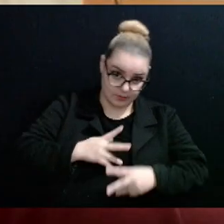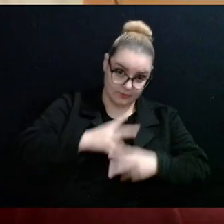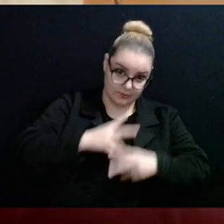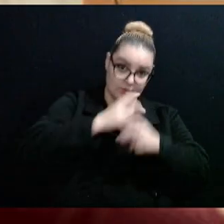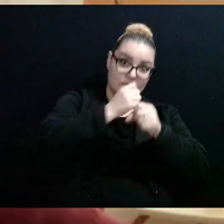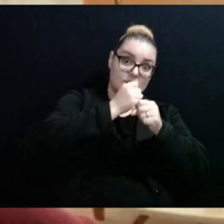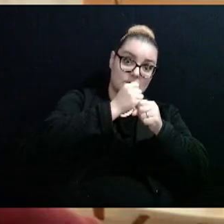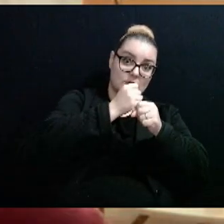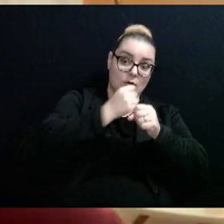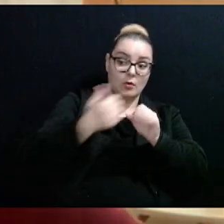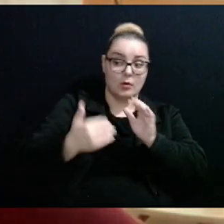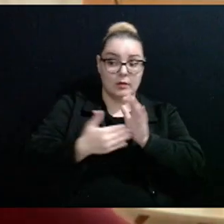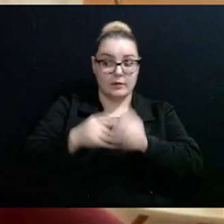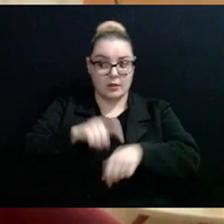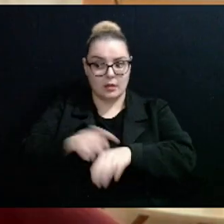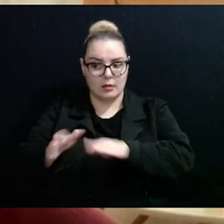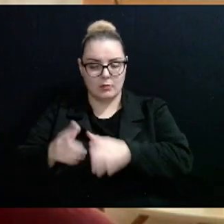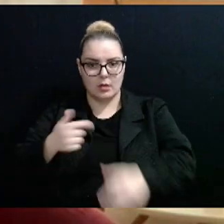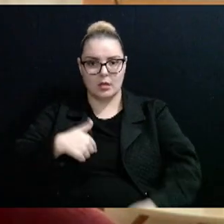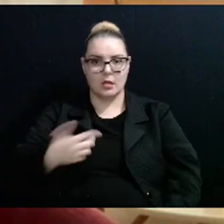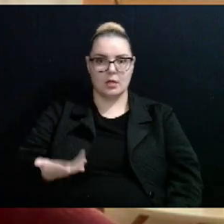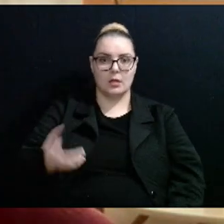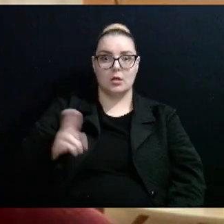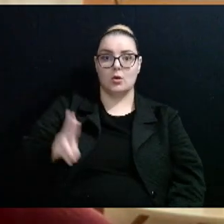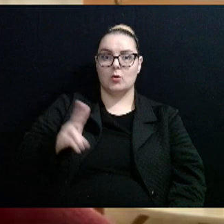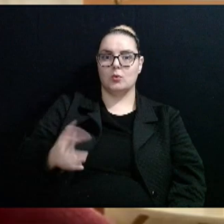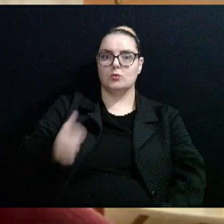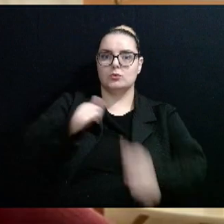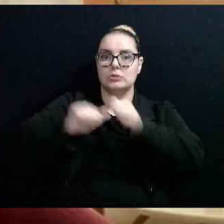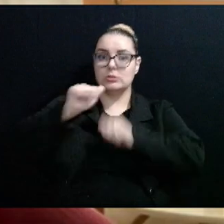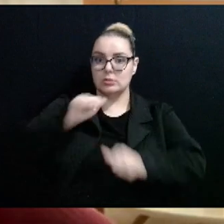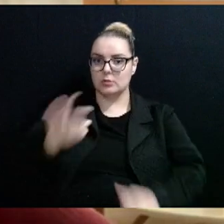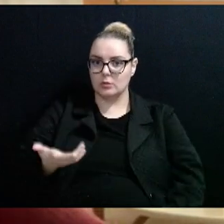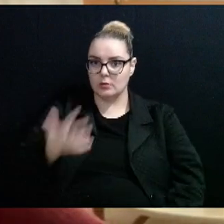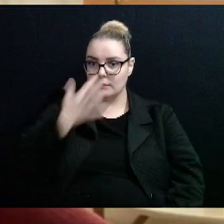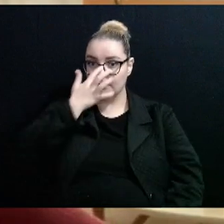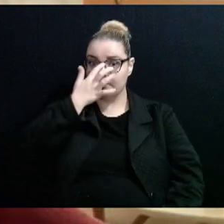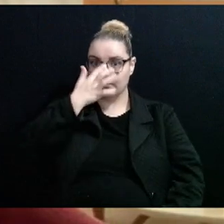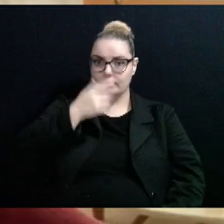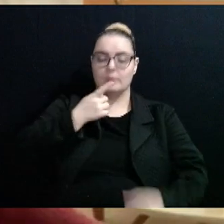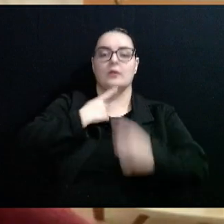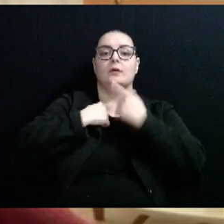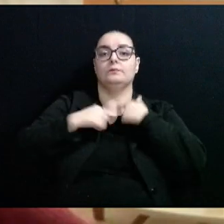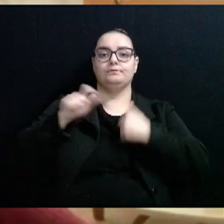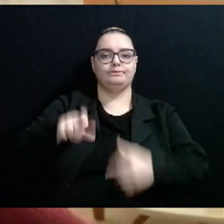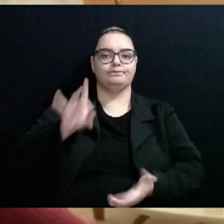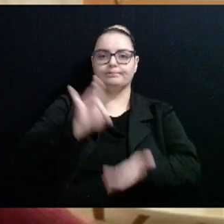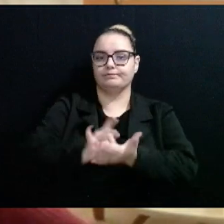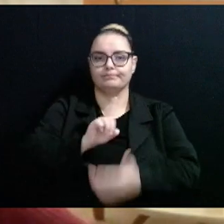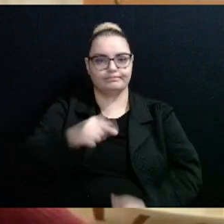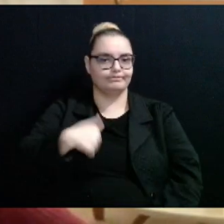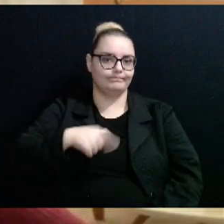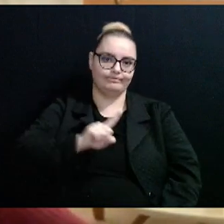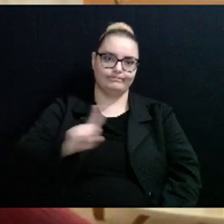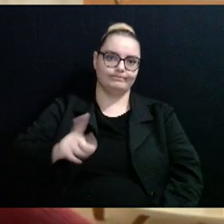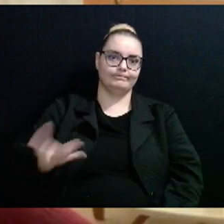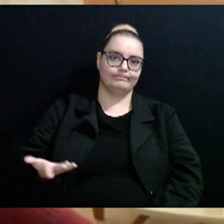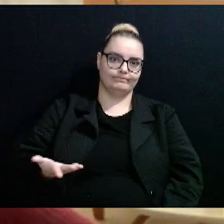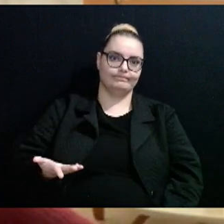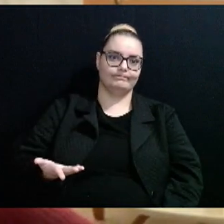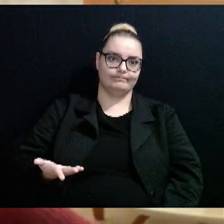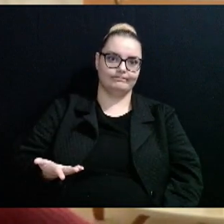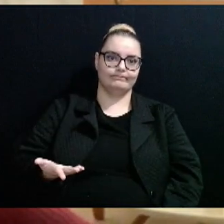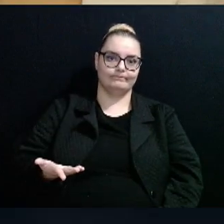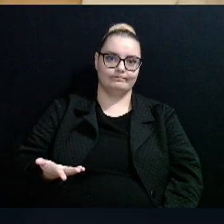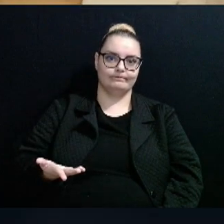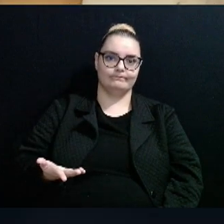que ponto eu estou usando o álcool para desejar ser uma pessoa que na realidade eu não sou? Esse cuidado a